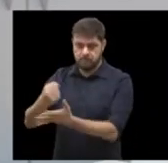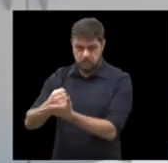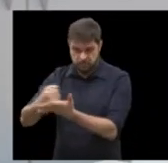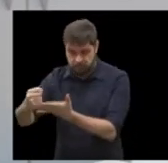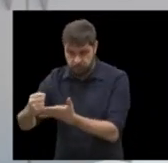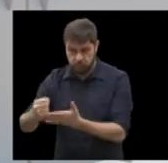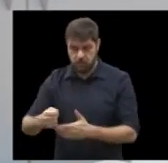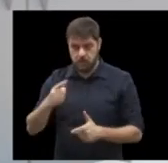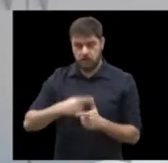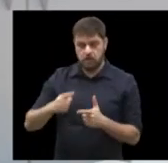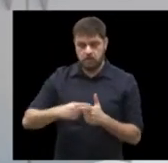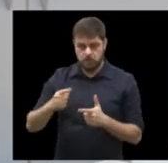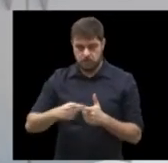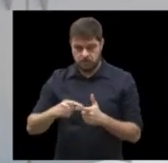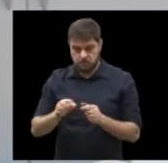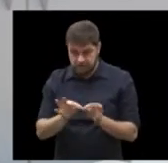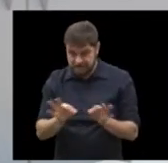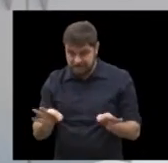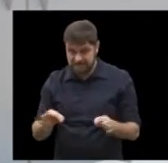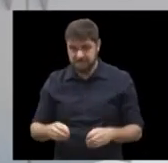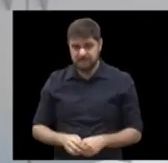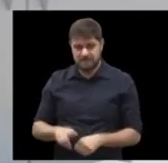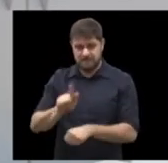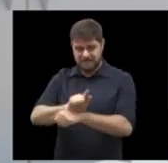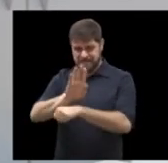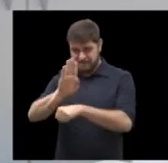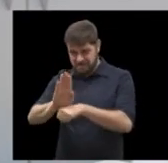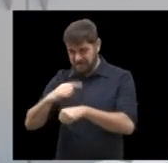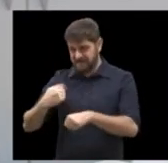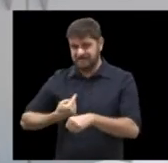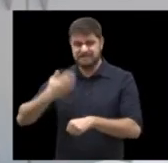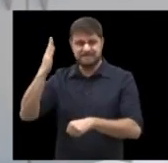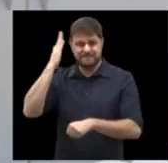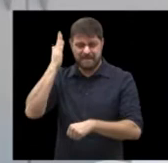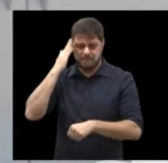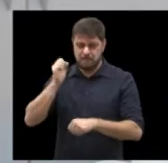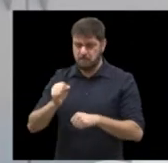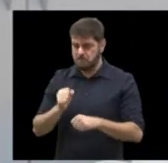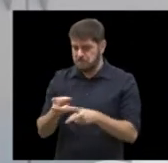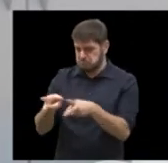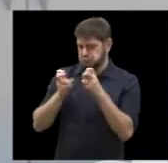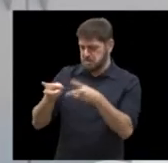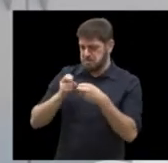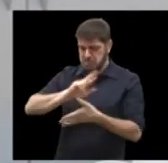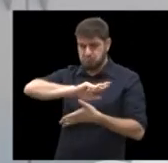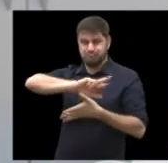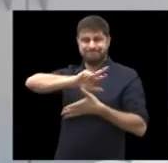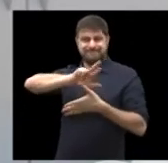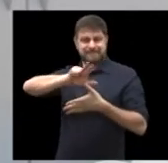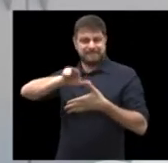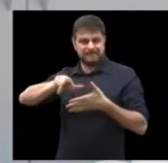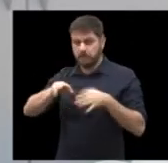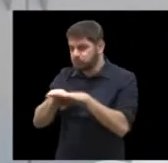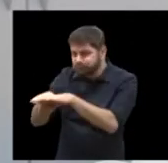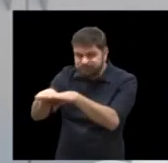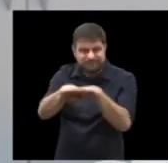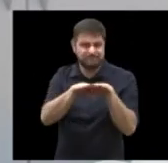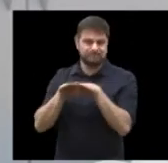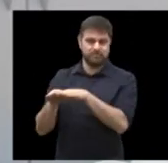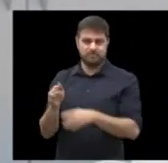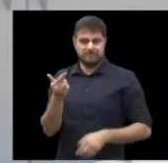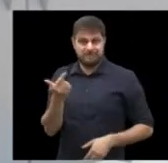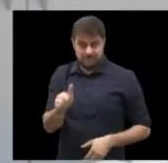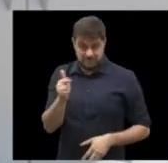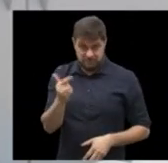tão graves, mas o acometimento do Guillain-Barré, nós sabemos que ele é diverso, ele não tem assim, uma característica muito